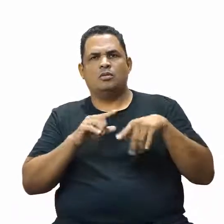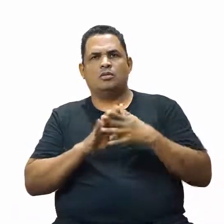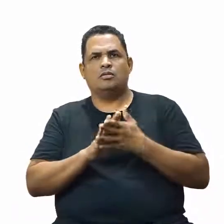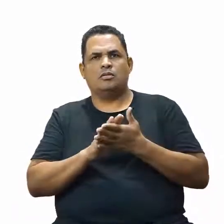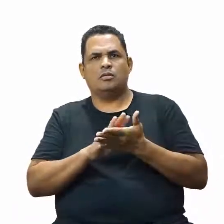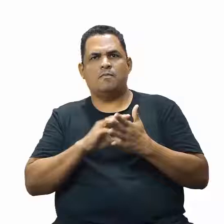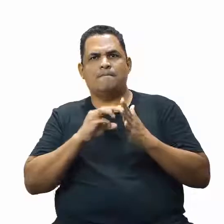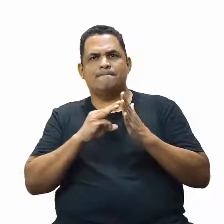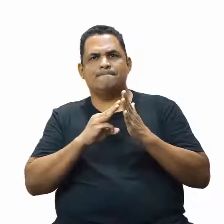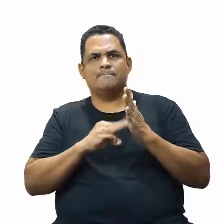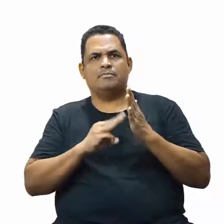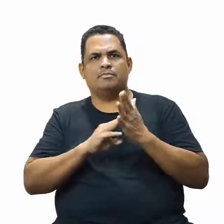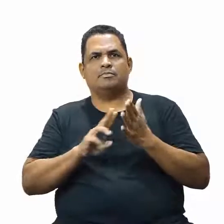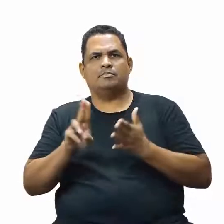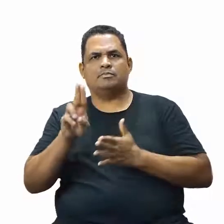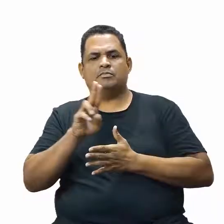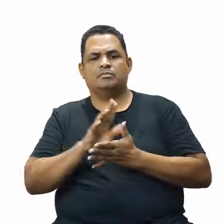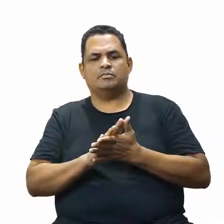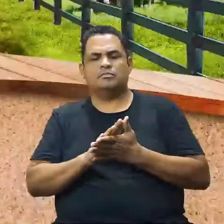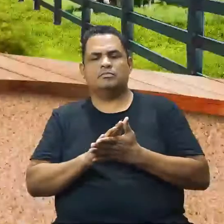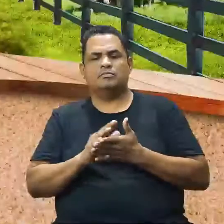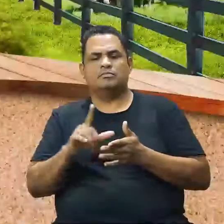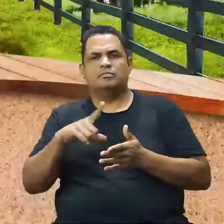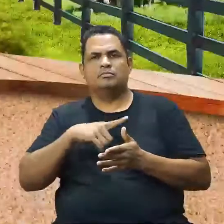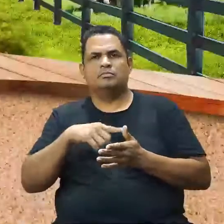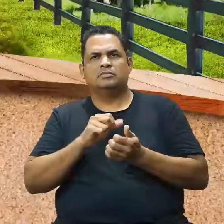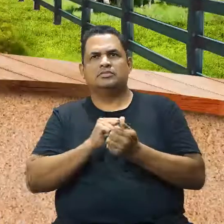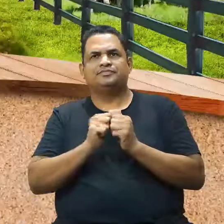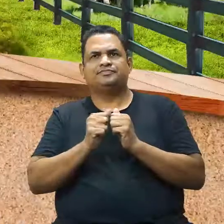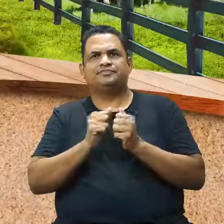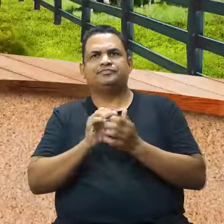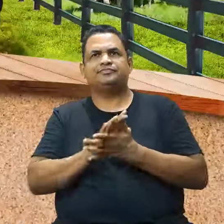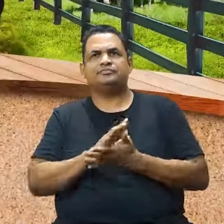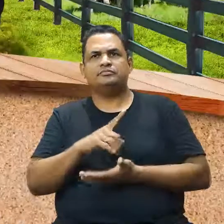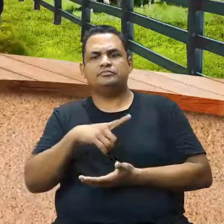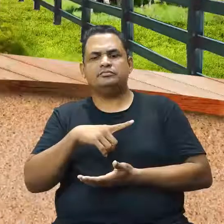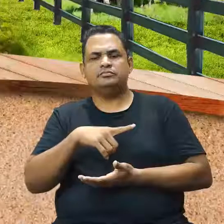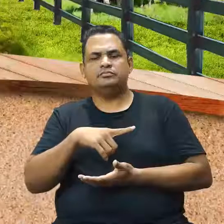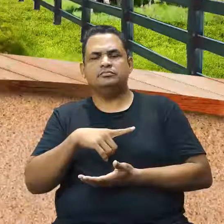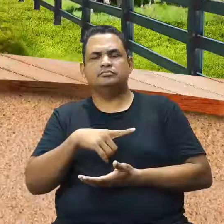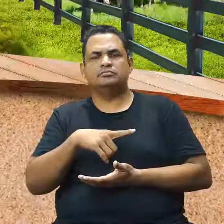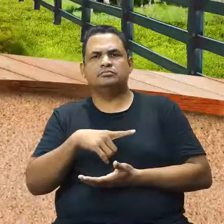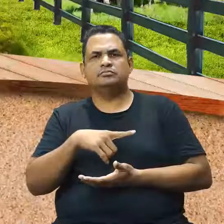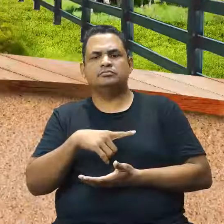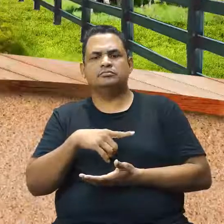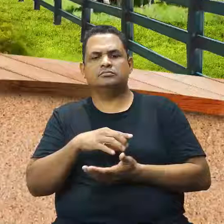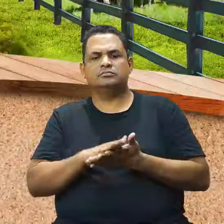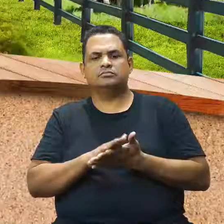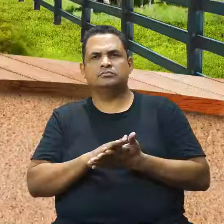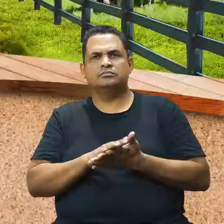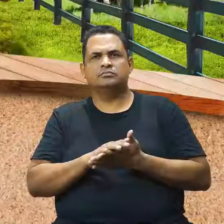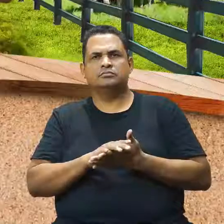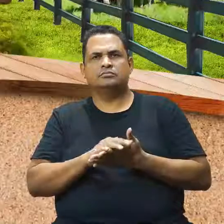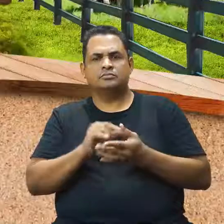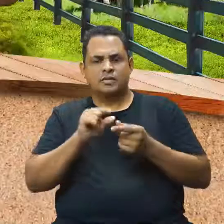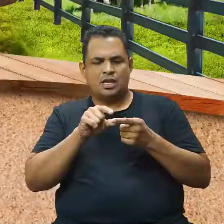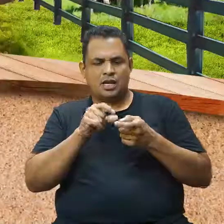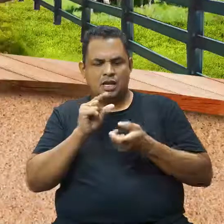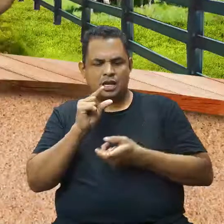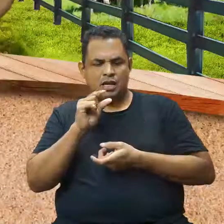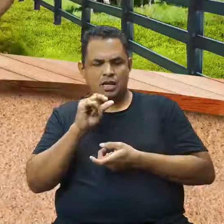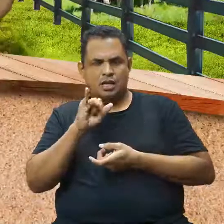lembrar aqui, meus queridos, volta para mim. Existem aquelas iscas naturais, tá? O que nós estamos falando são